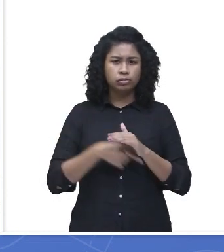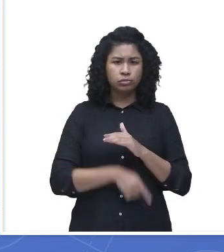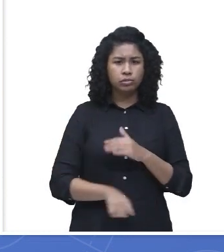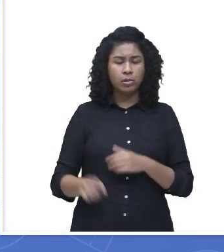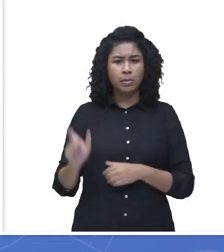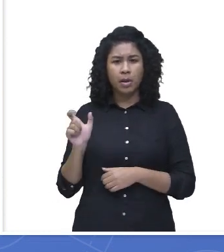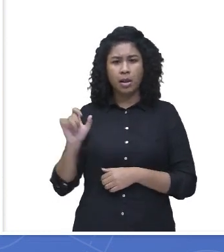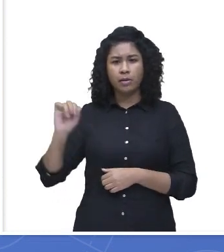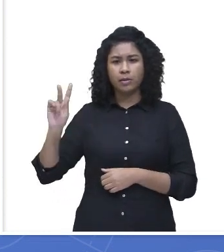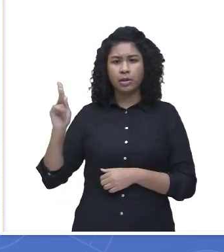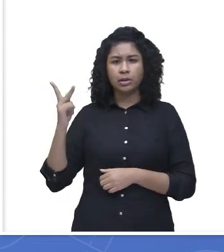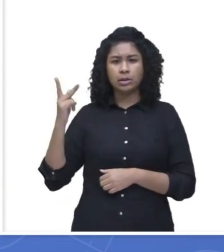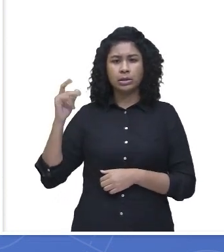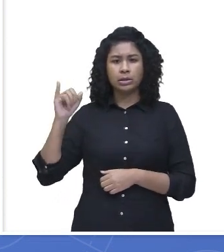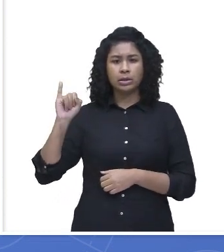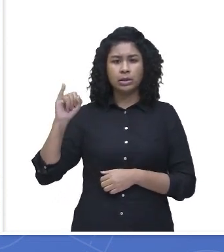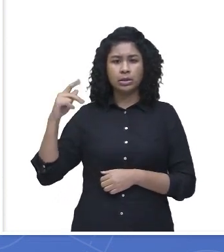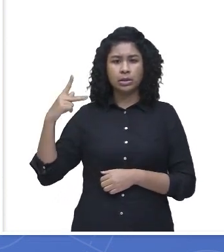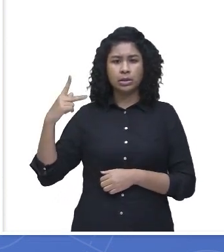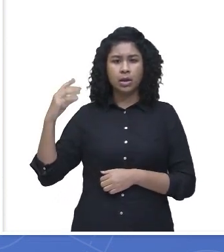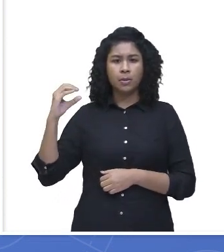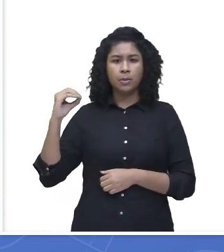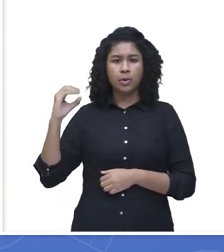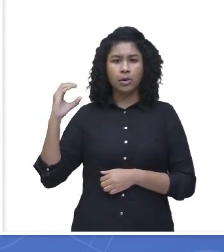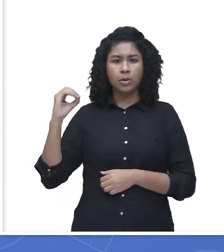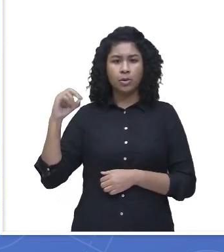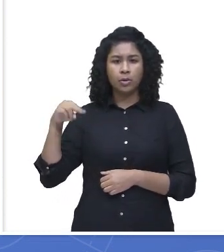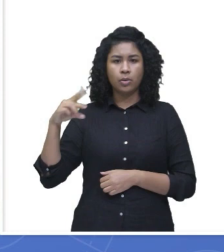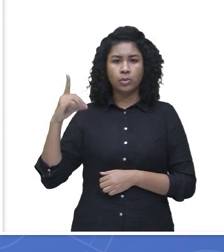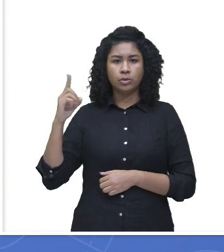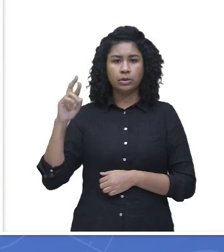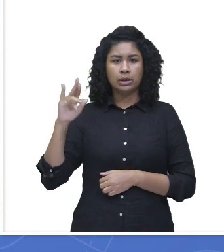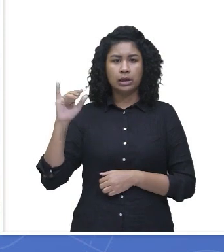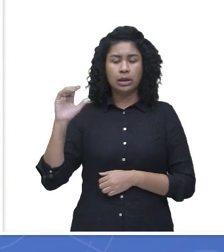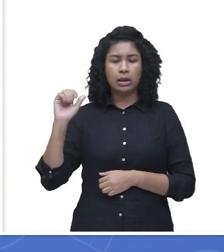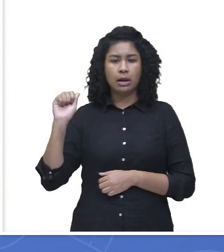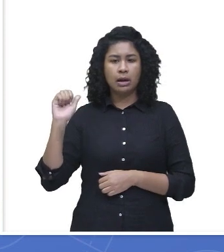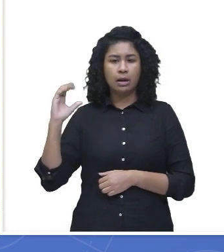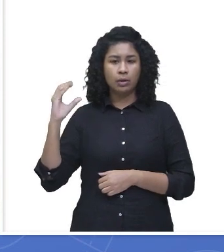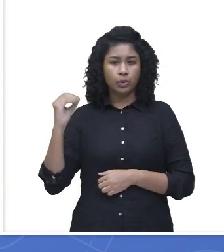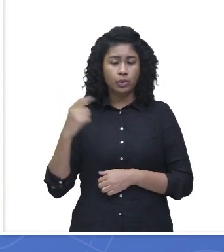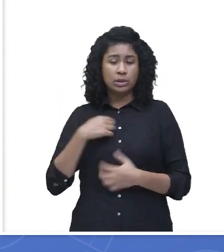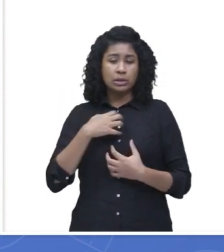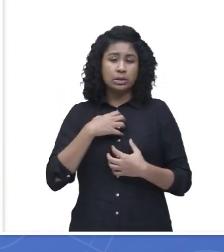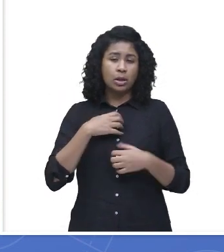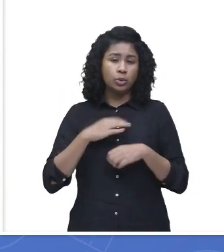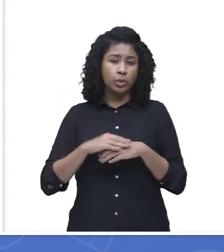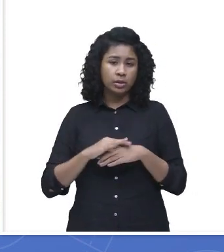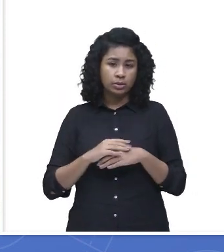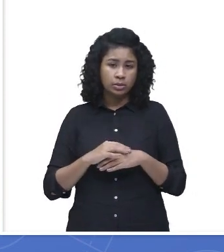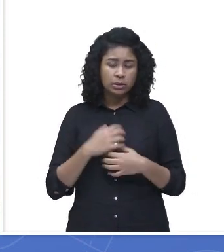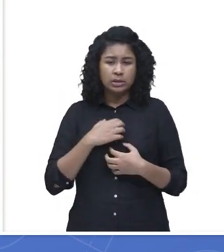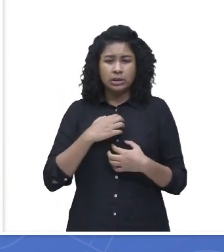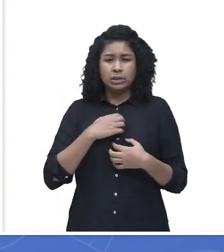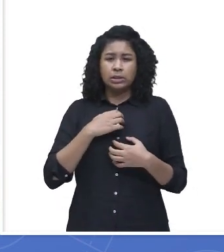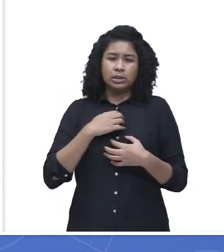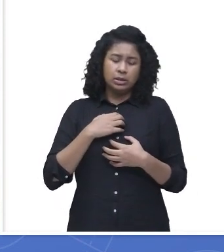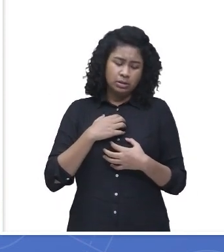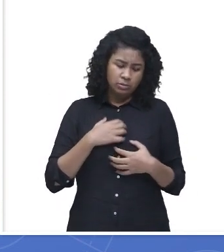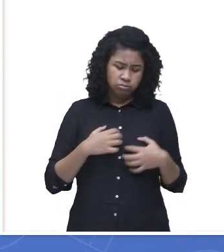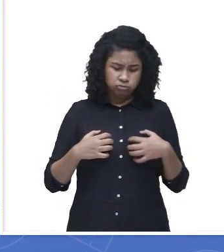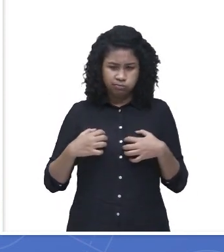outro verso, aquela pessoa doente, né? Que se sente doente, né? Que sente esse